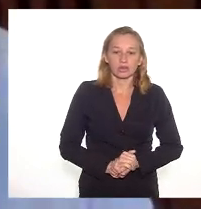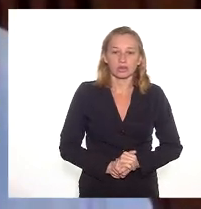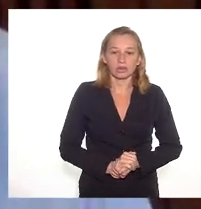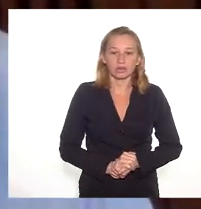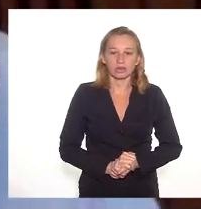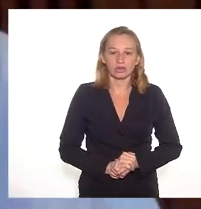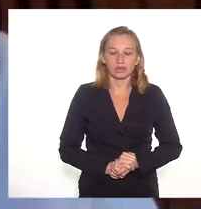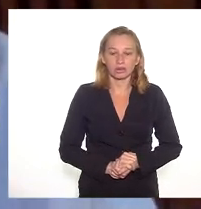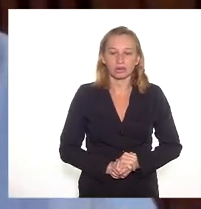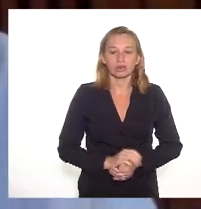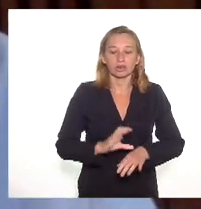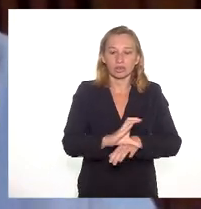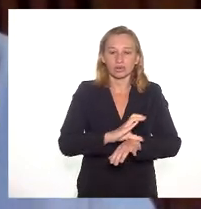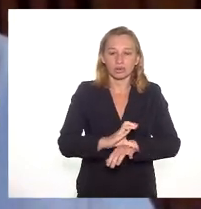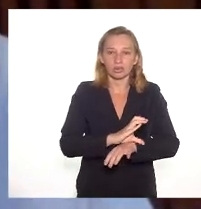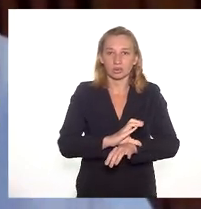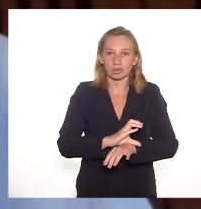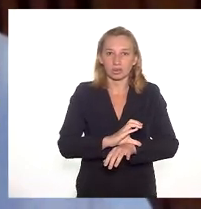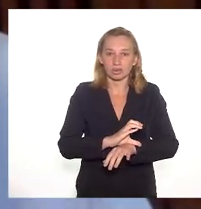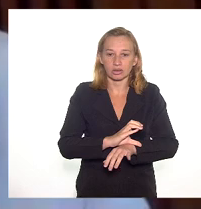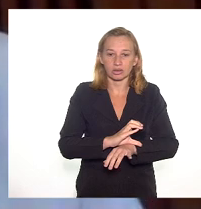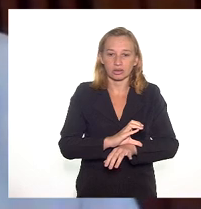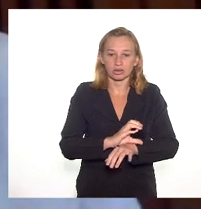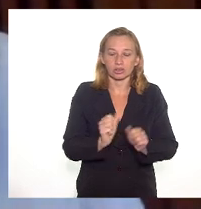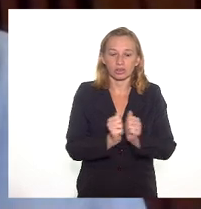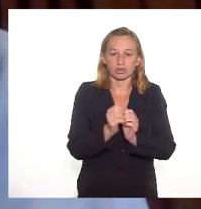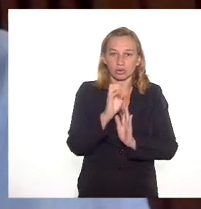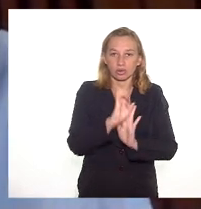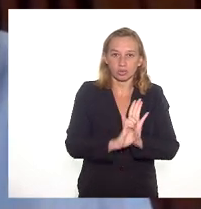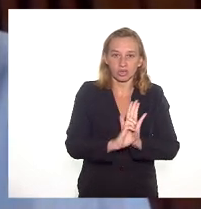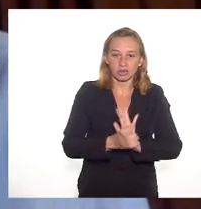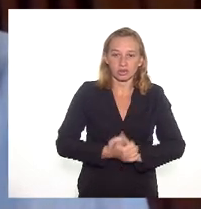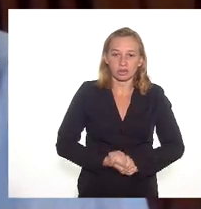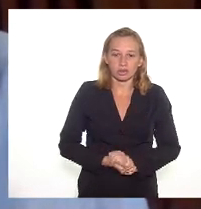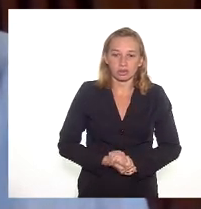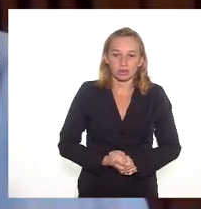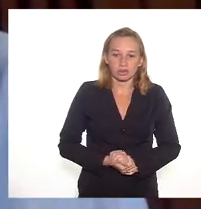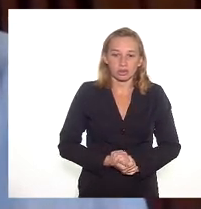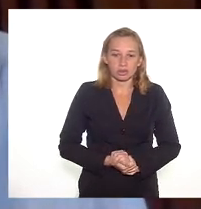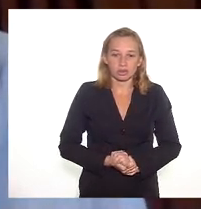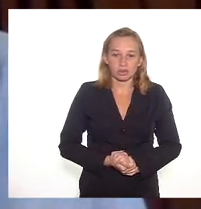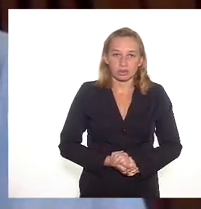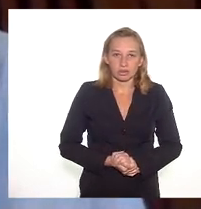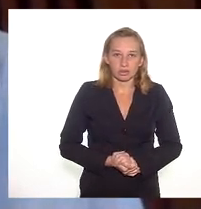O parecer é pela constitucionalidade com emendas.